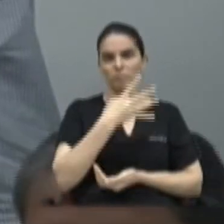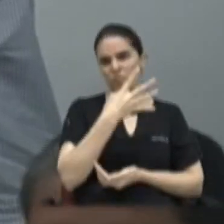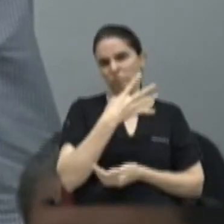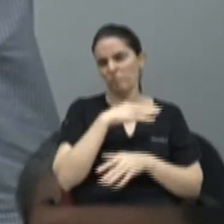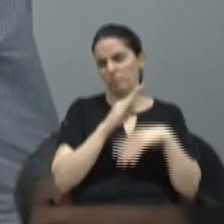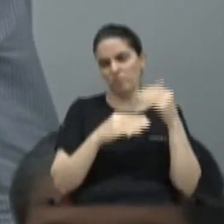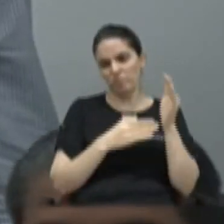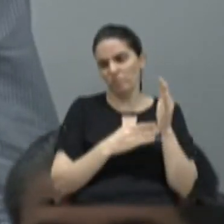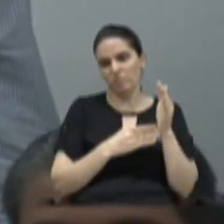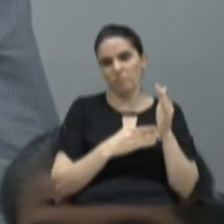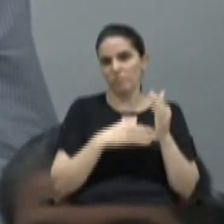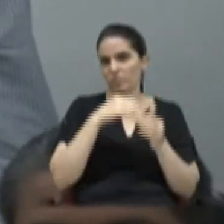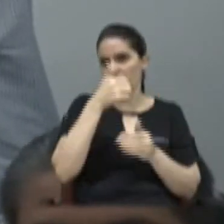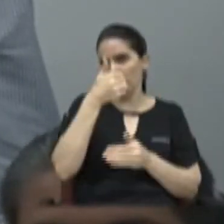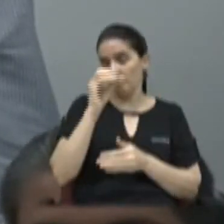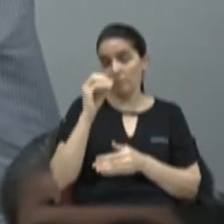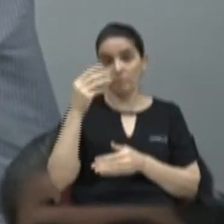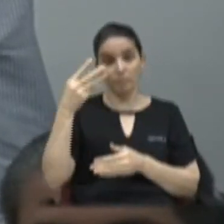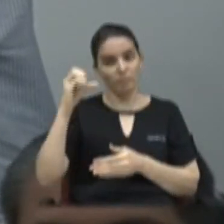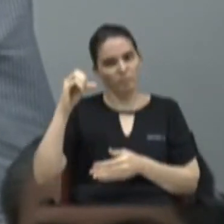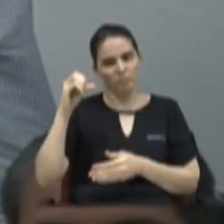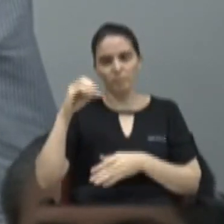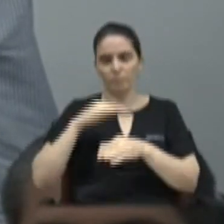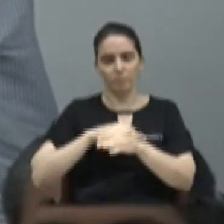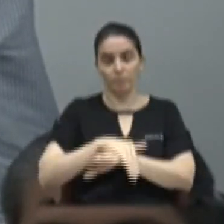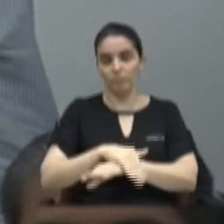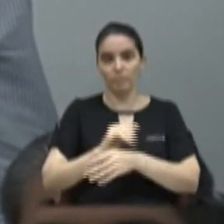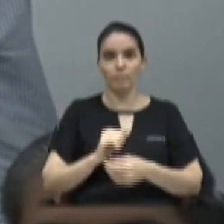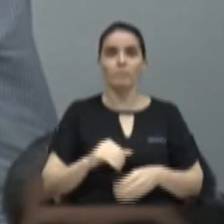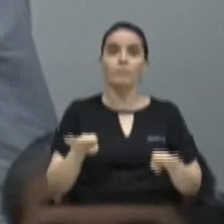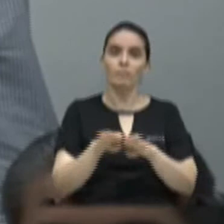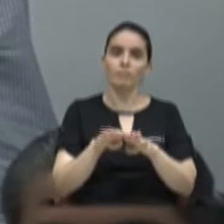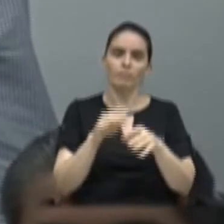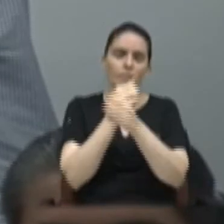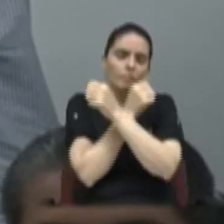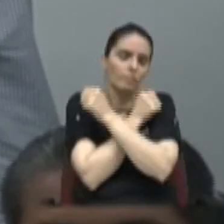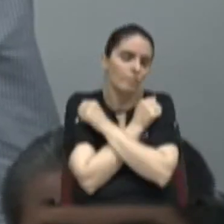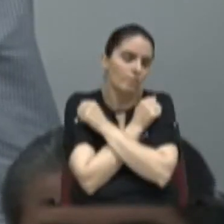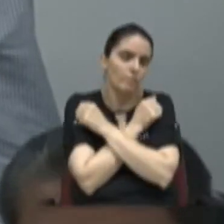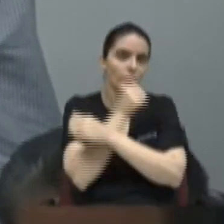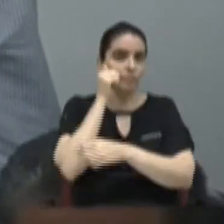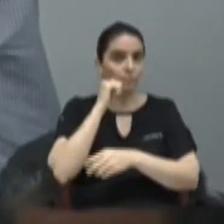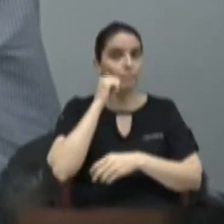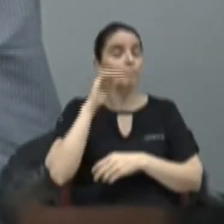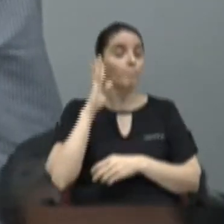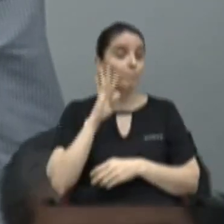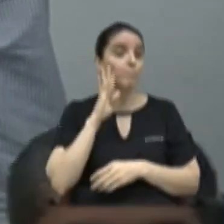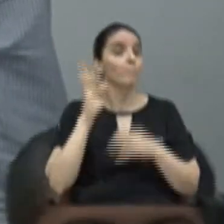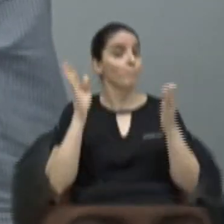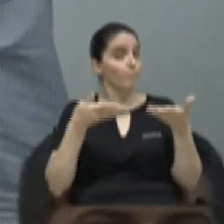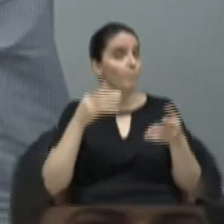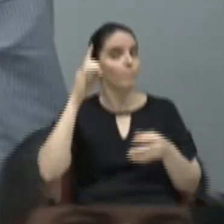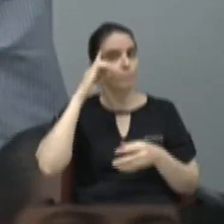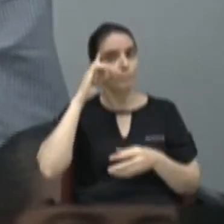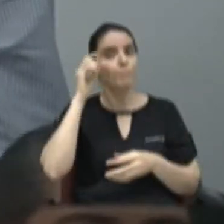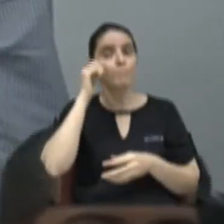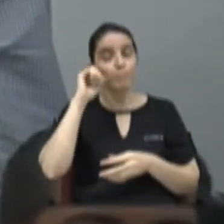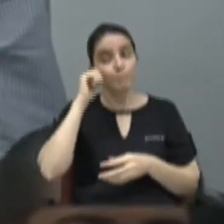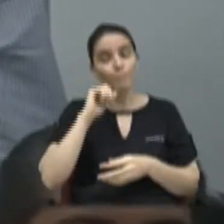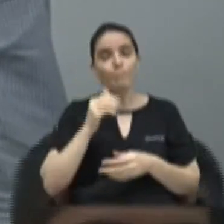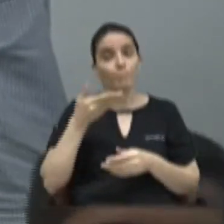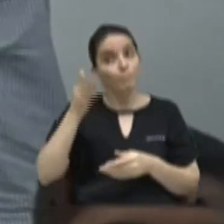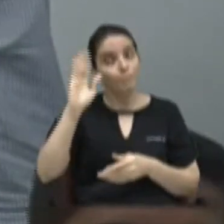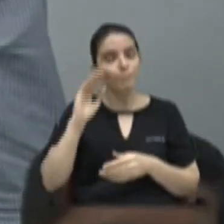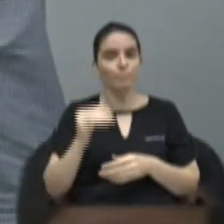às 10h39. E mandar também um abraço à minha esposa, que deve estar assistindo. Muito legal hoje, né? Dia da Internacional da Mulher, o dia que a gente ia dar uma... Mas